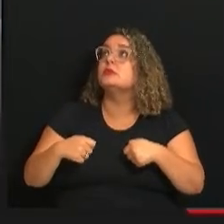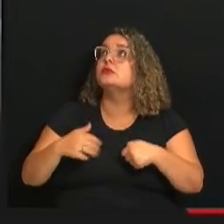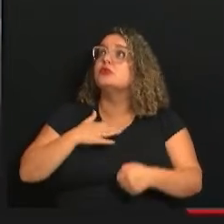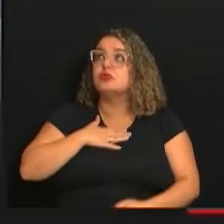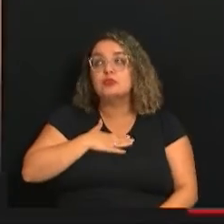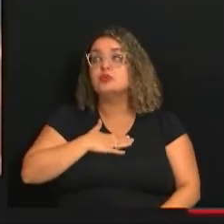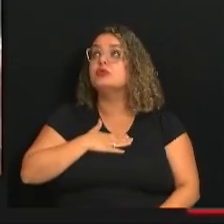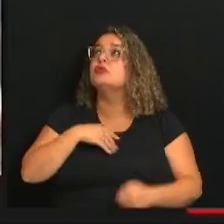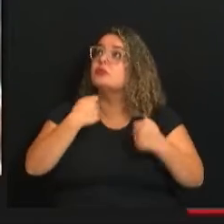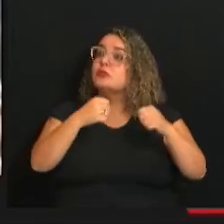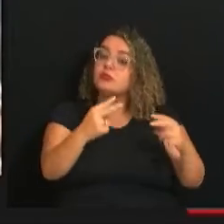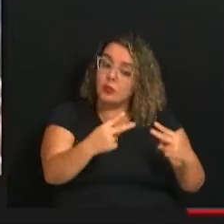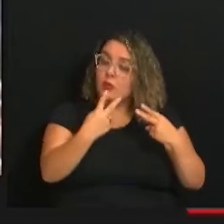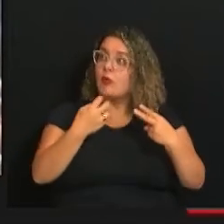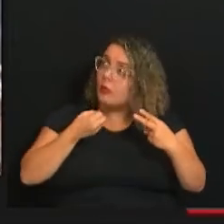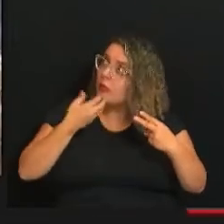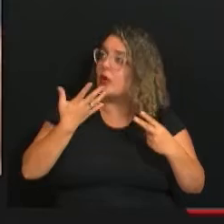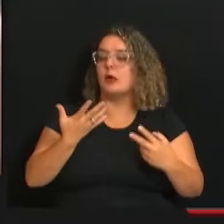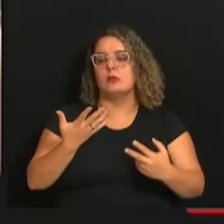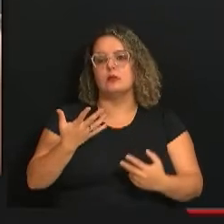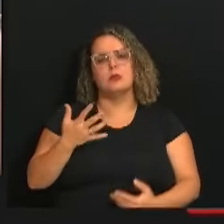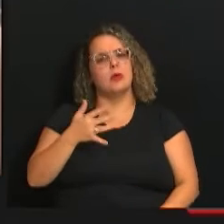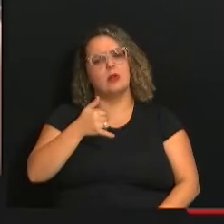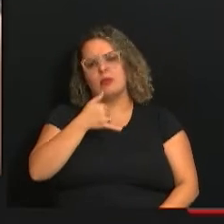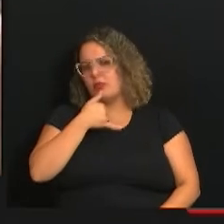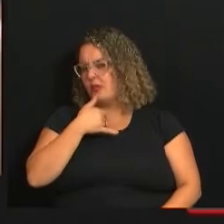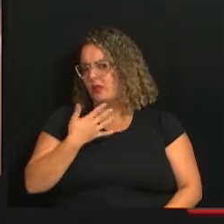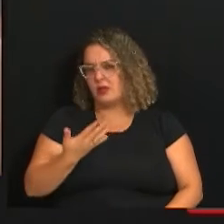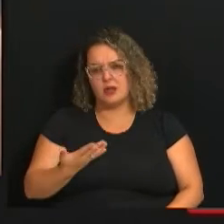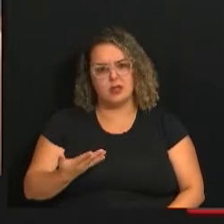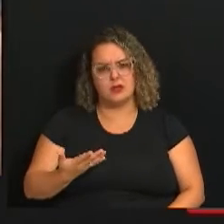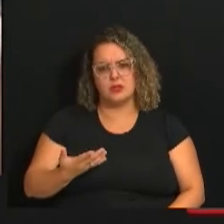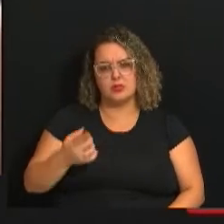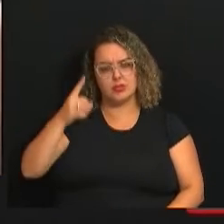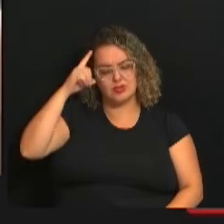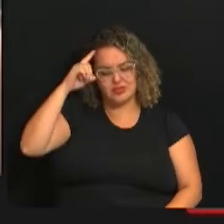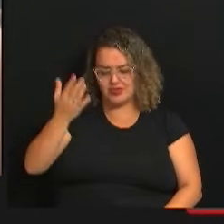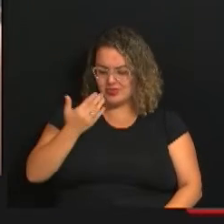você encontrou sentido para a sua vida novamente?